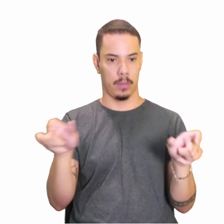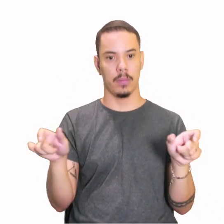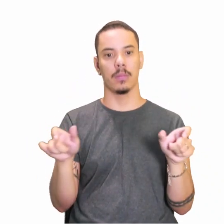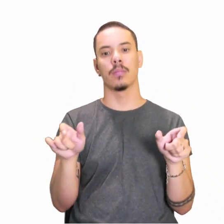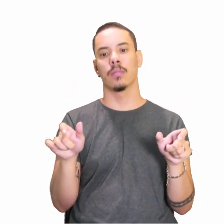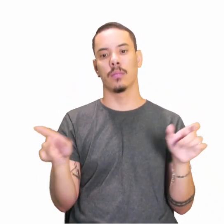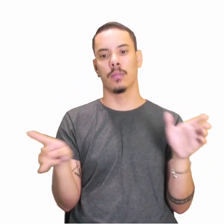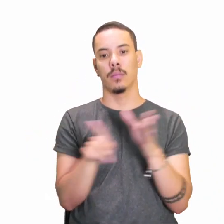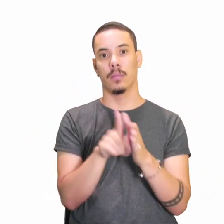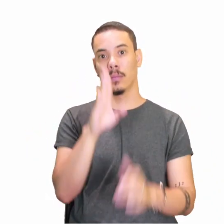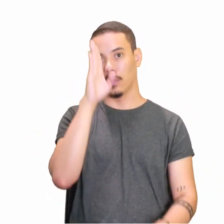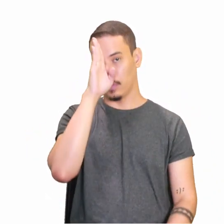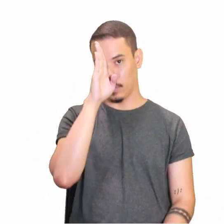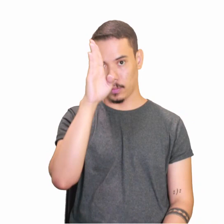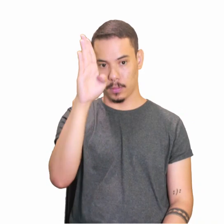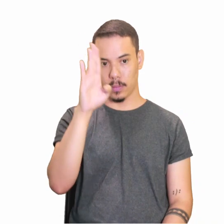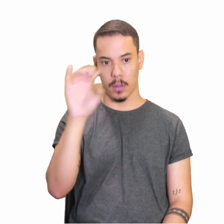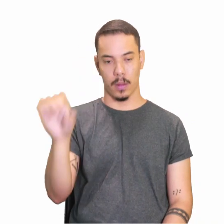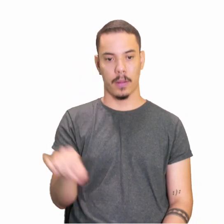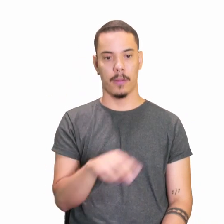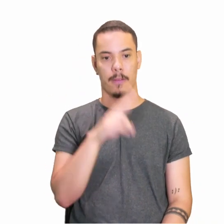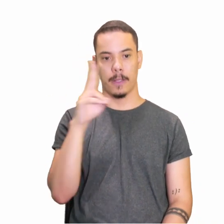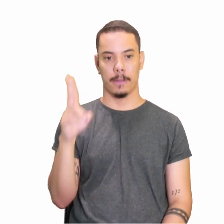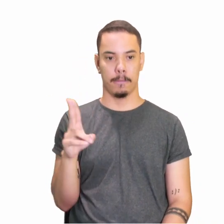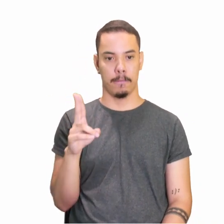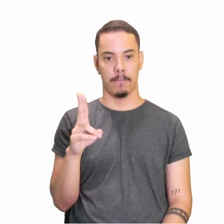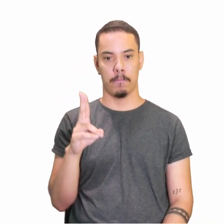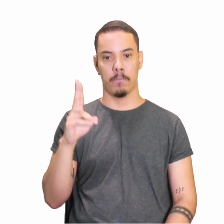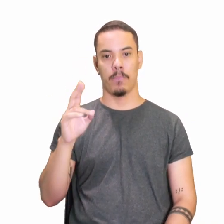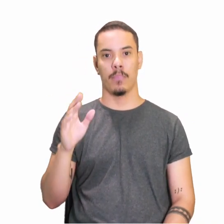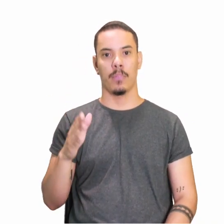de personagens principais ou